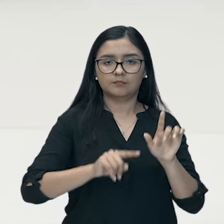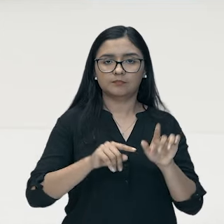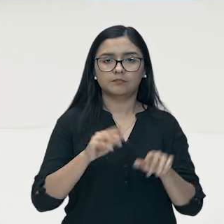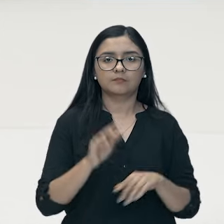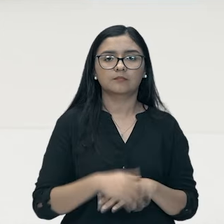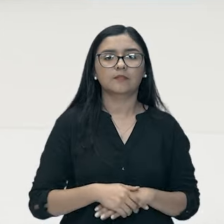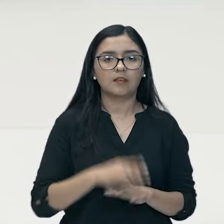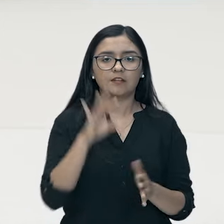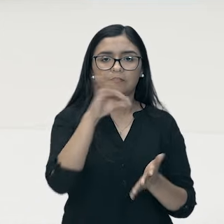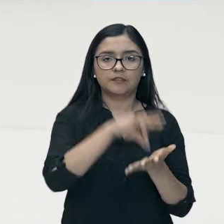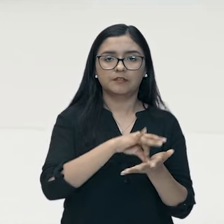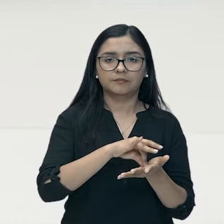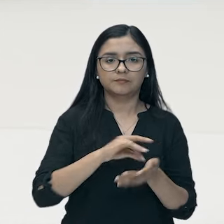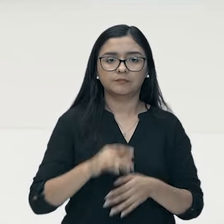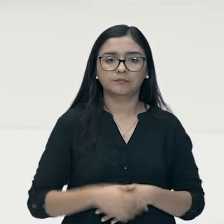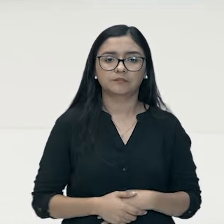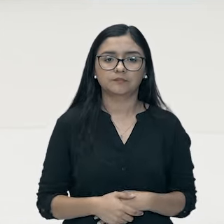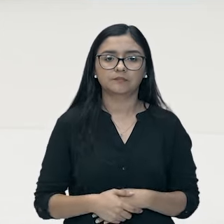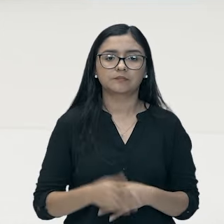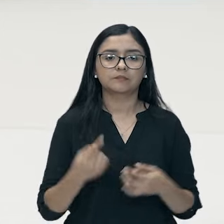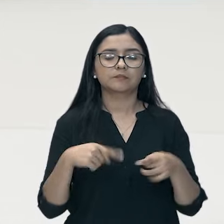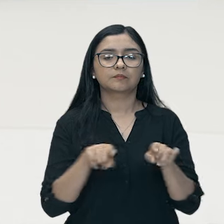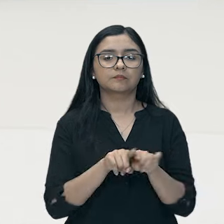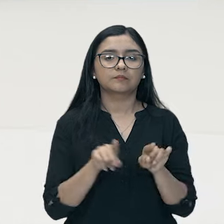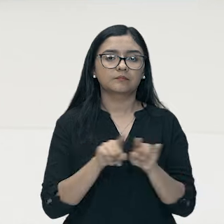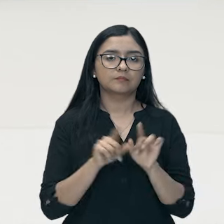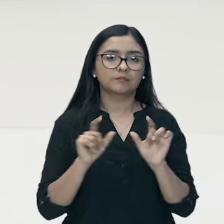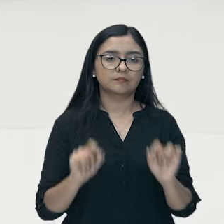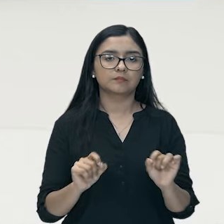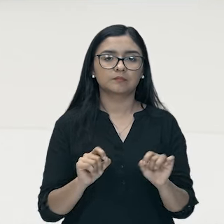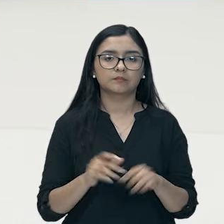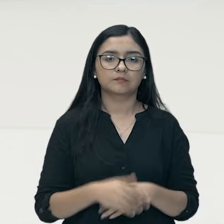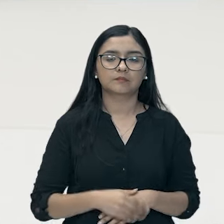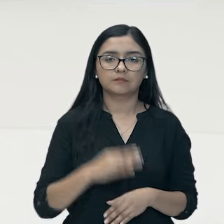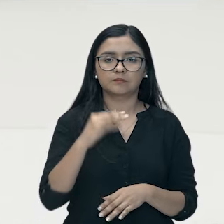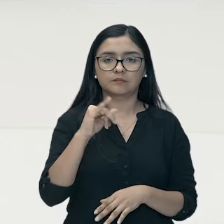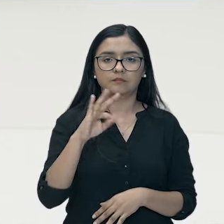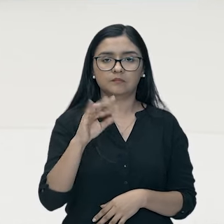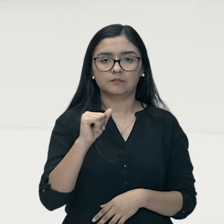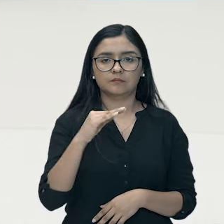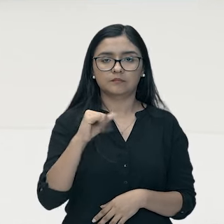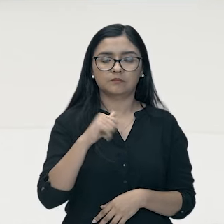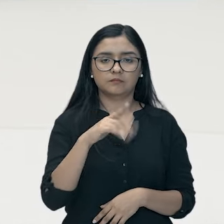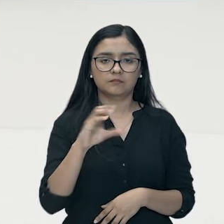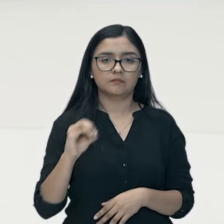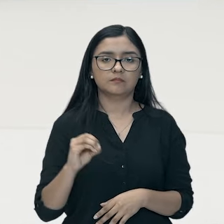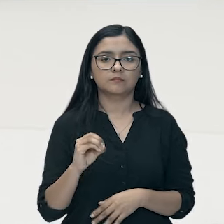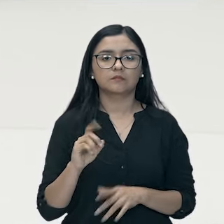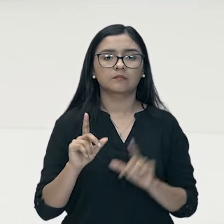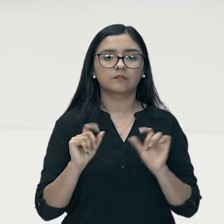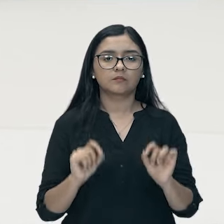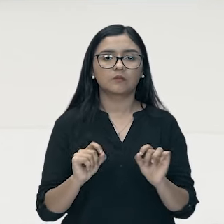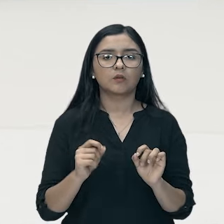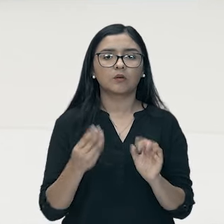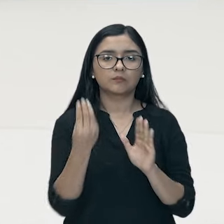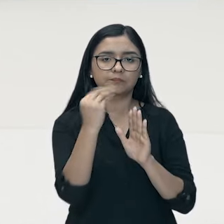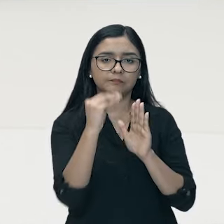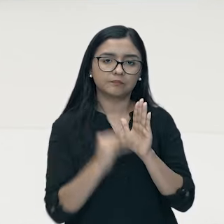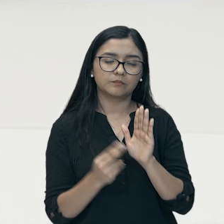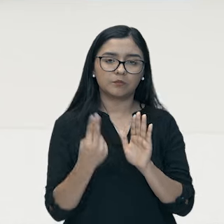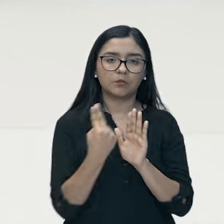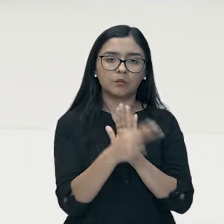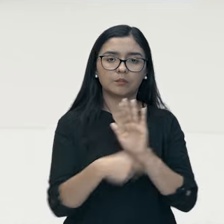a original no caso também nós vimos o processo de citação a citação é quando eu realmente menciono o